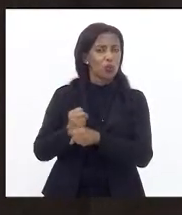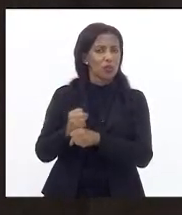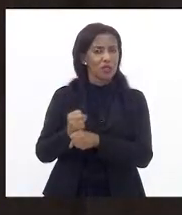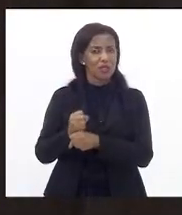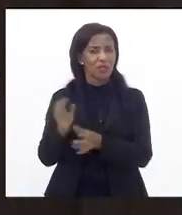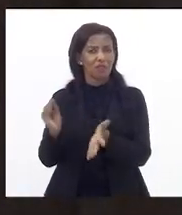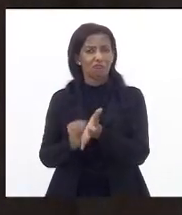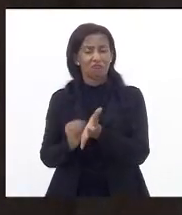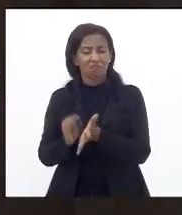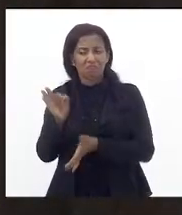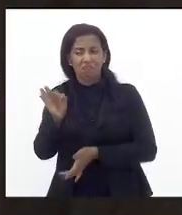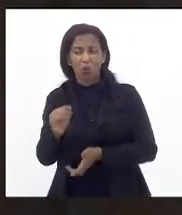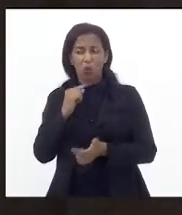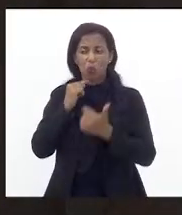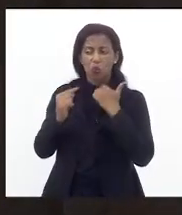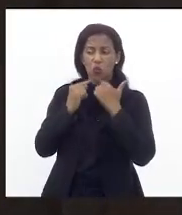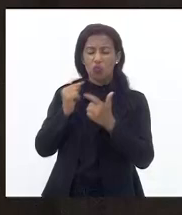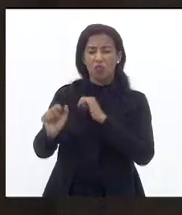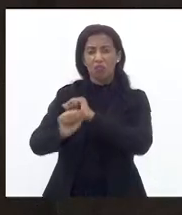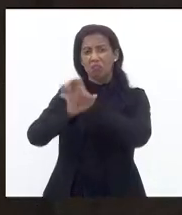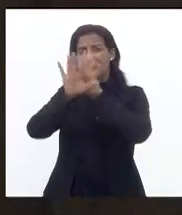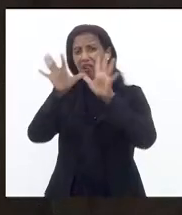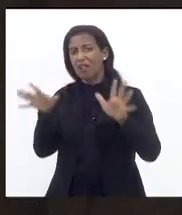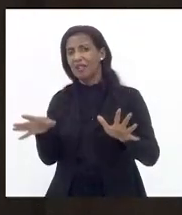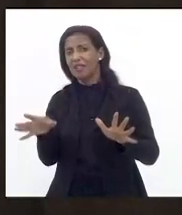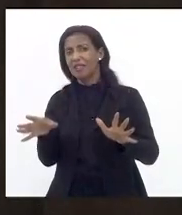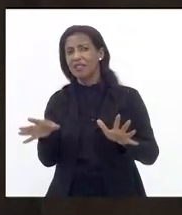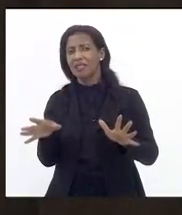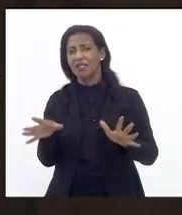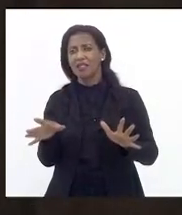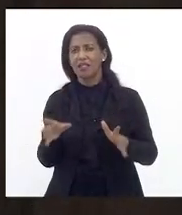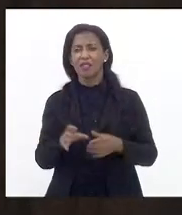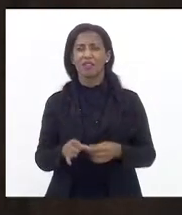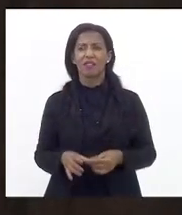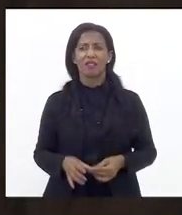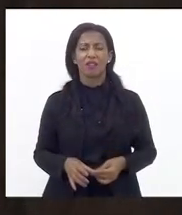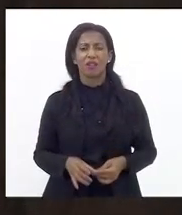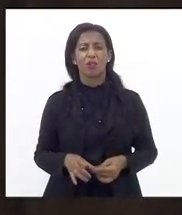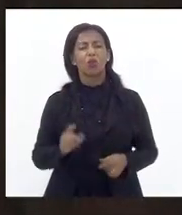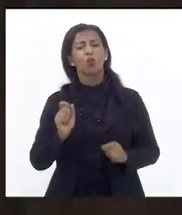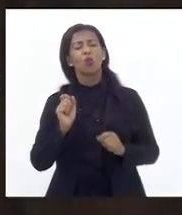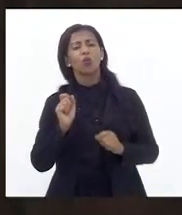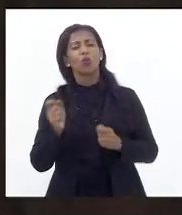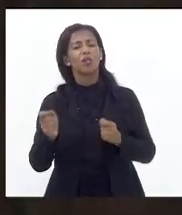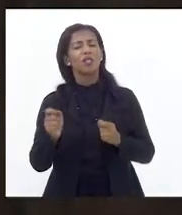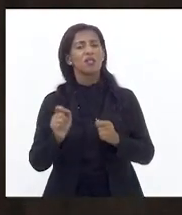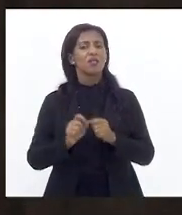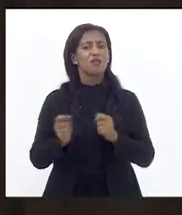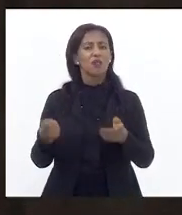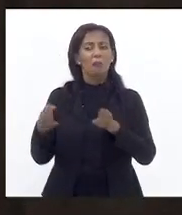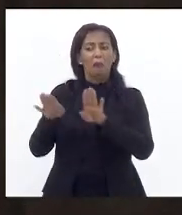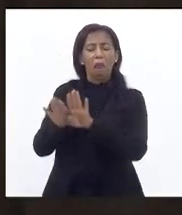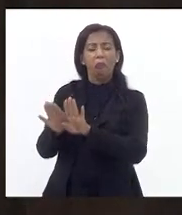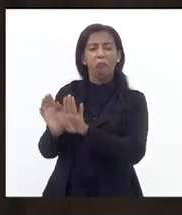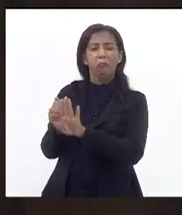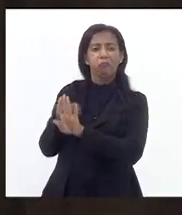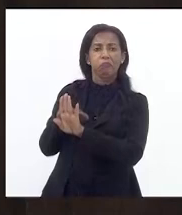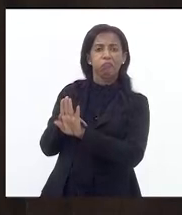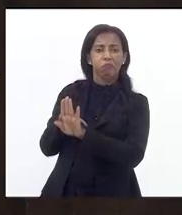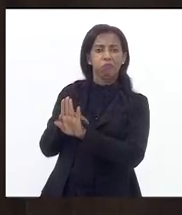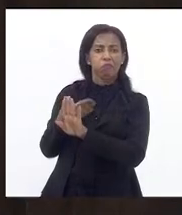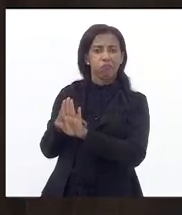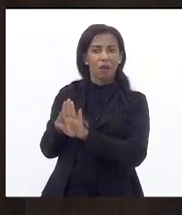EA sem certeza e não tem clareza no que se tem tem sido feito a portas fechadas